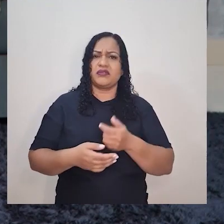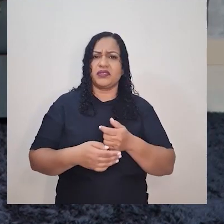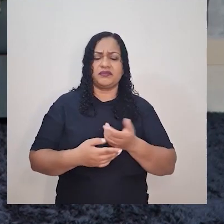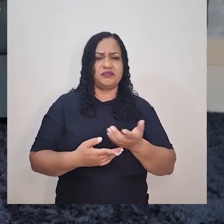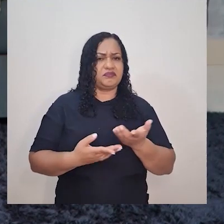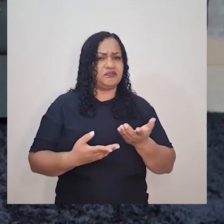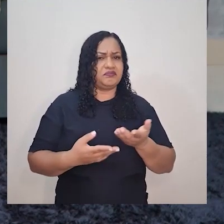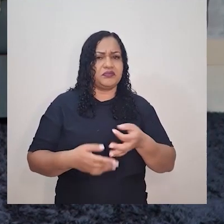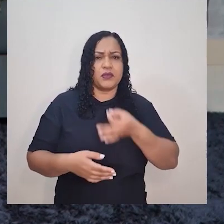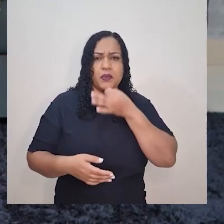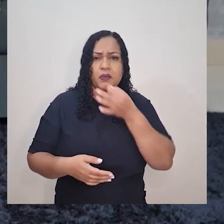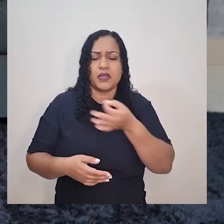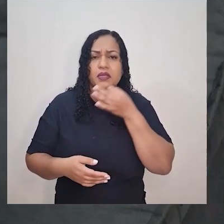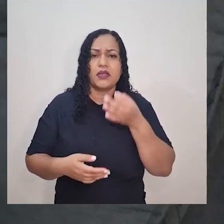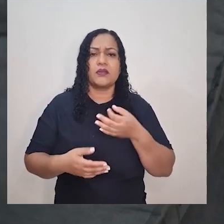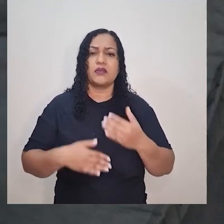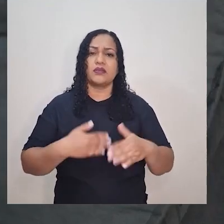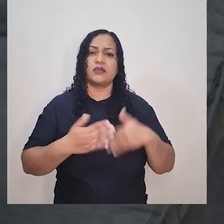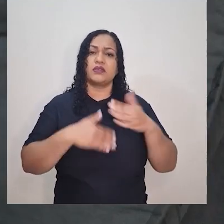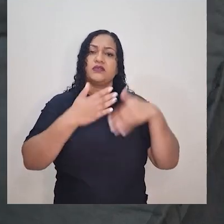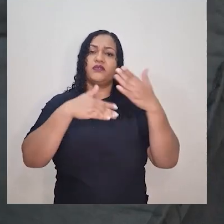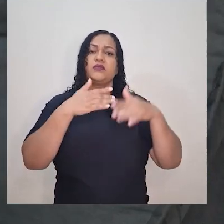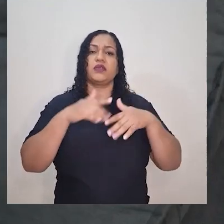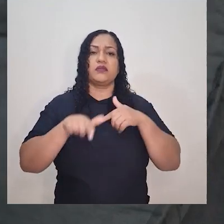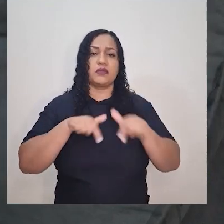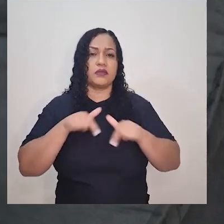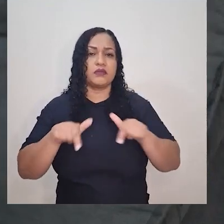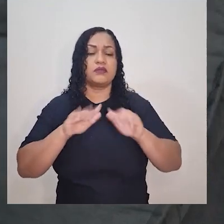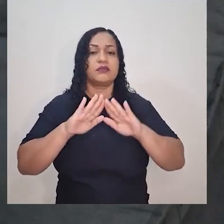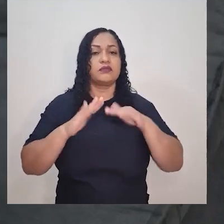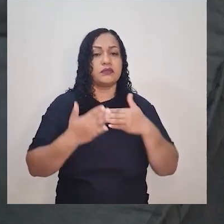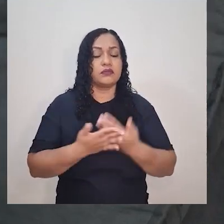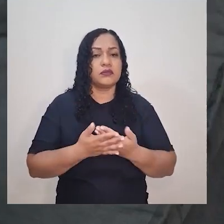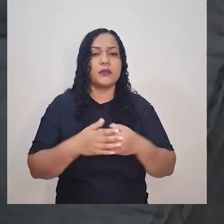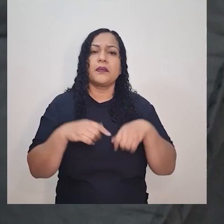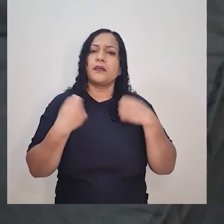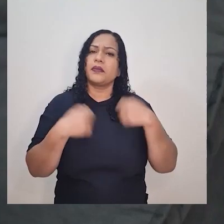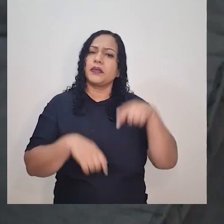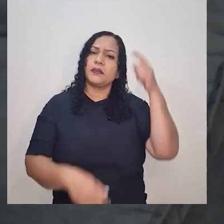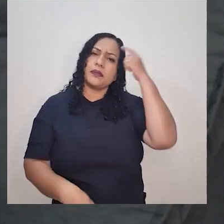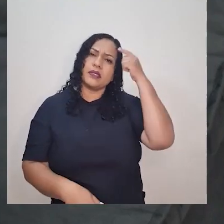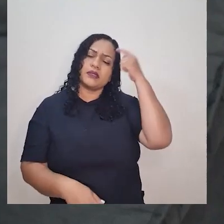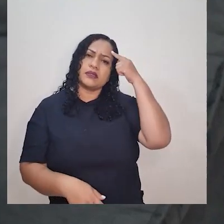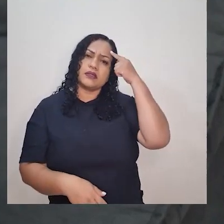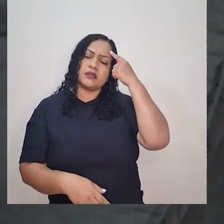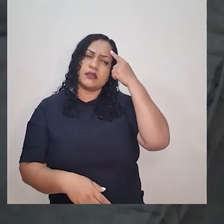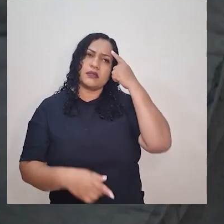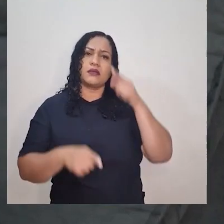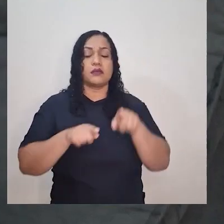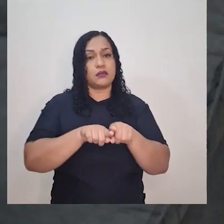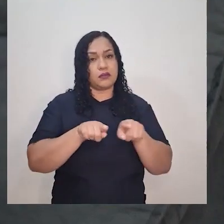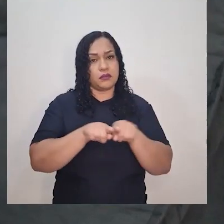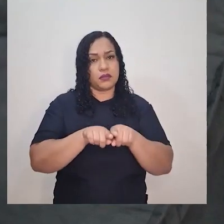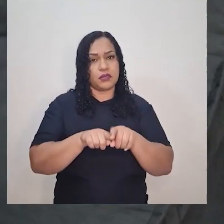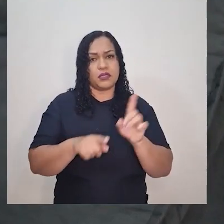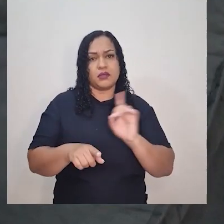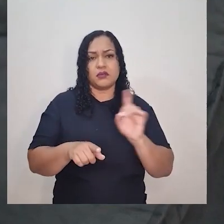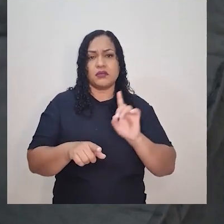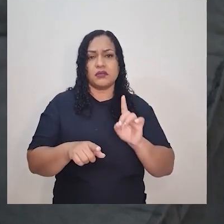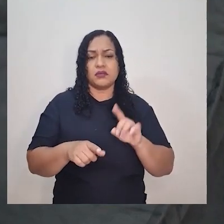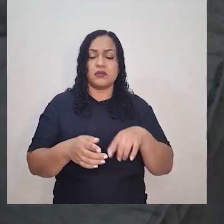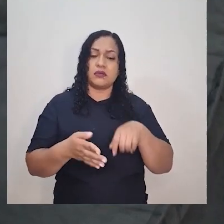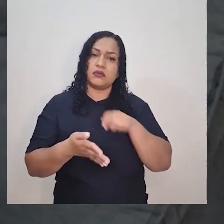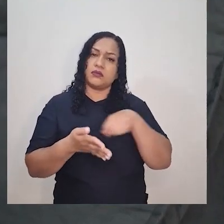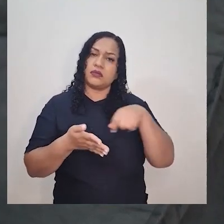execução do trabalho da escola. Então, nós precisamos refletir também sobre esse princípio no sentido não só da